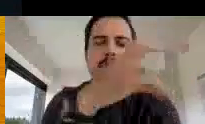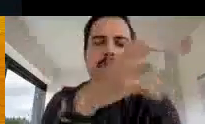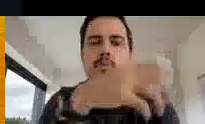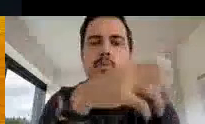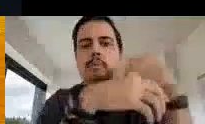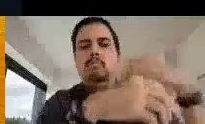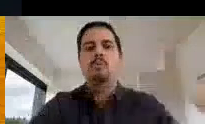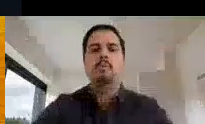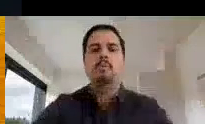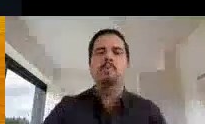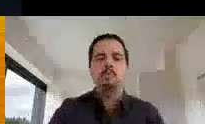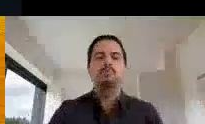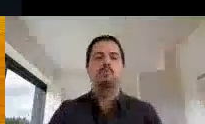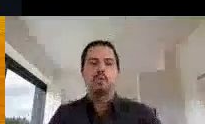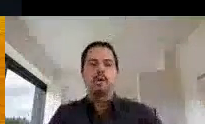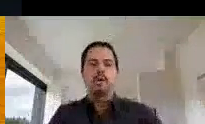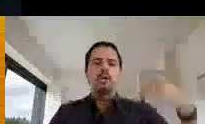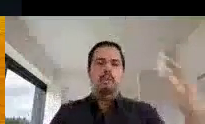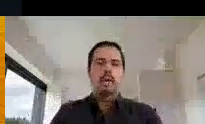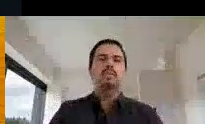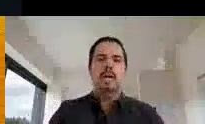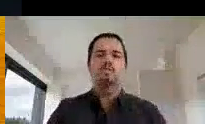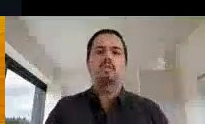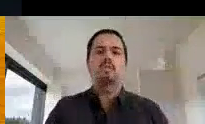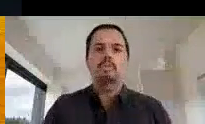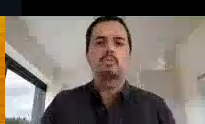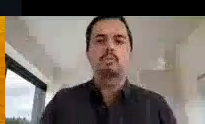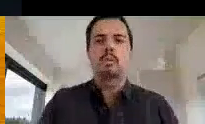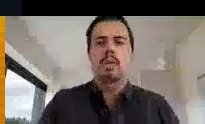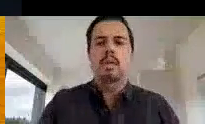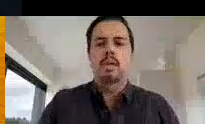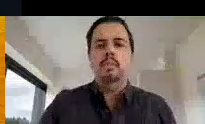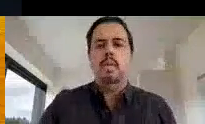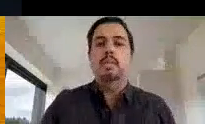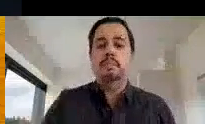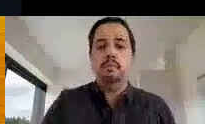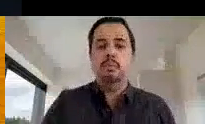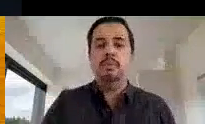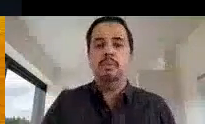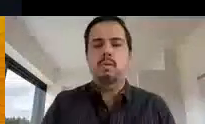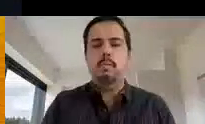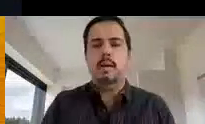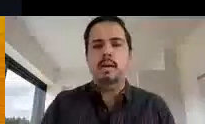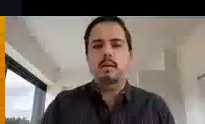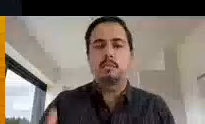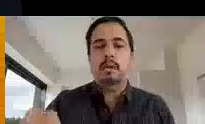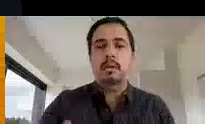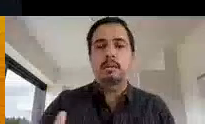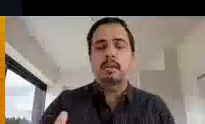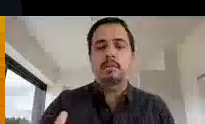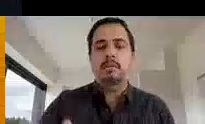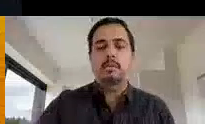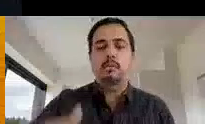frete, como oferecer um monte de coisa para a pessoa comprar um outro produto ou mais unidades do mesmo produto. Entende? E para a pessoa